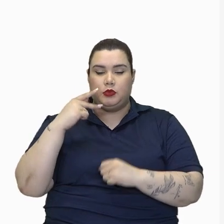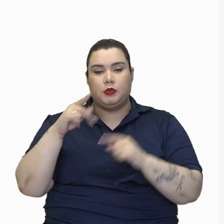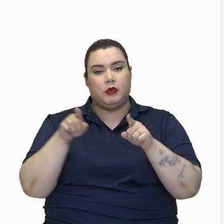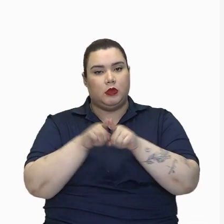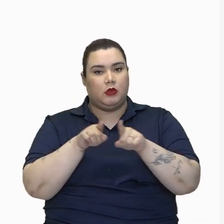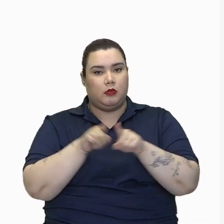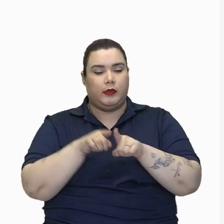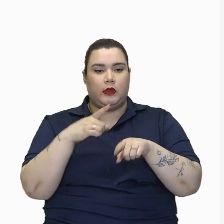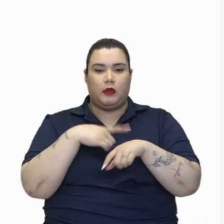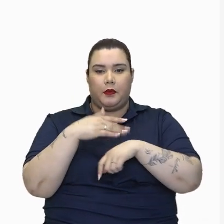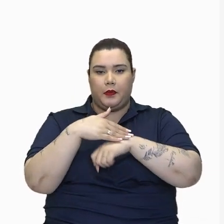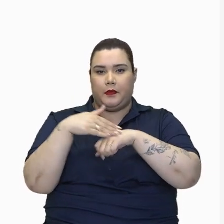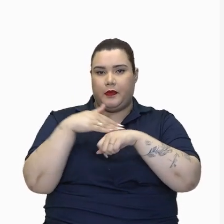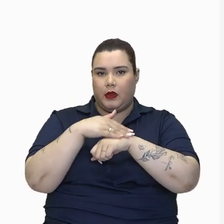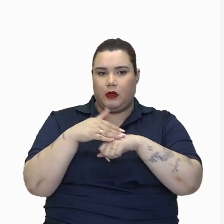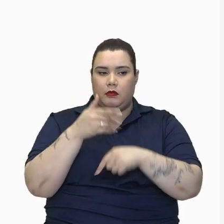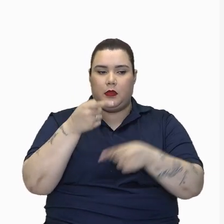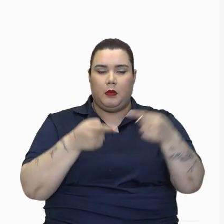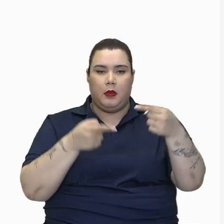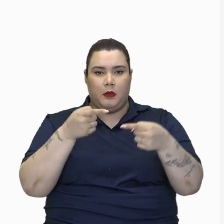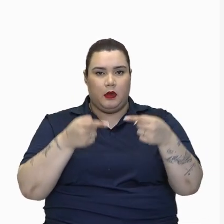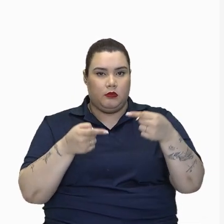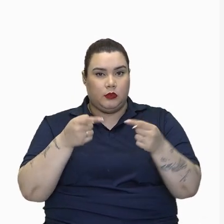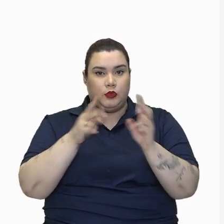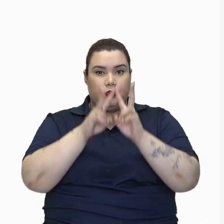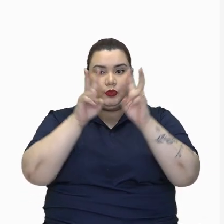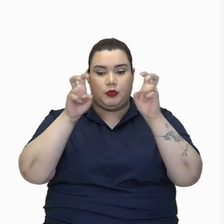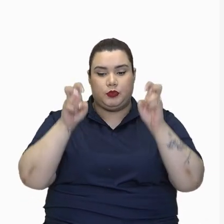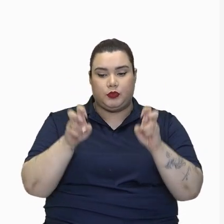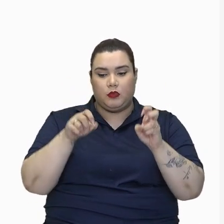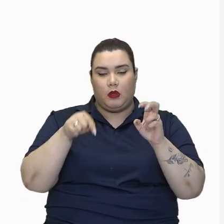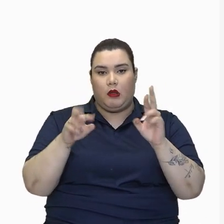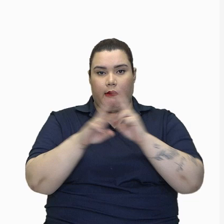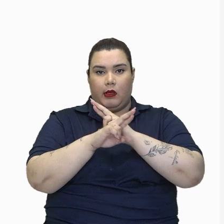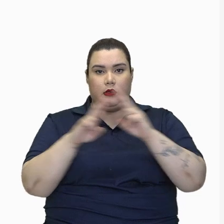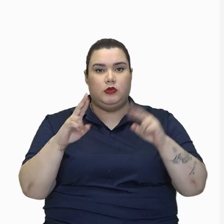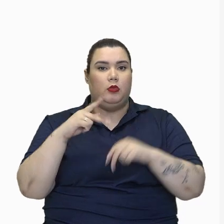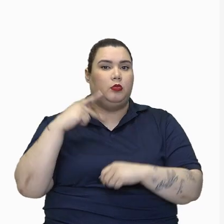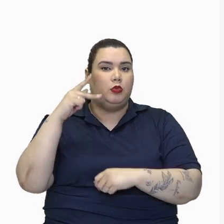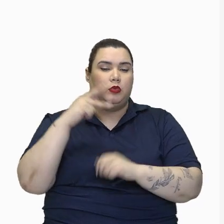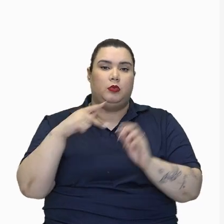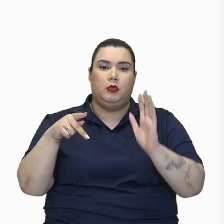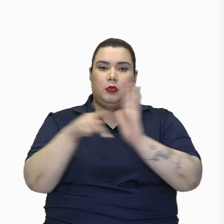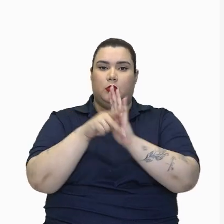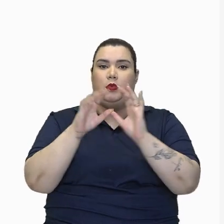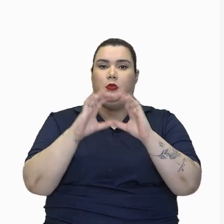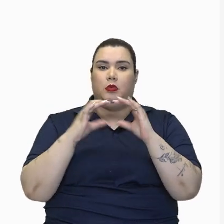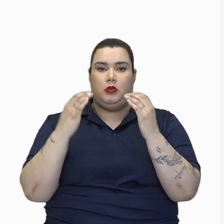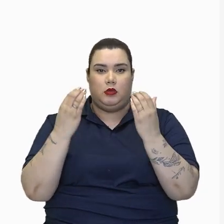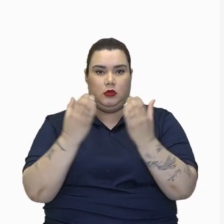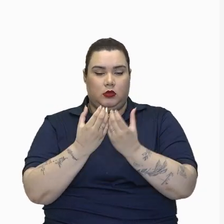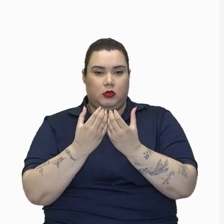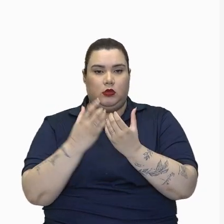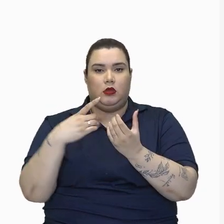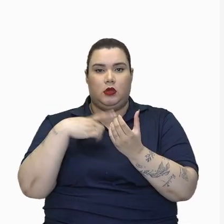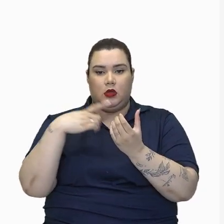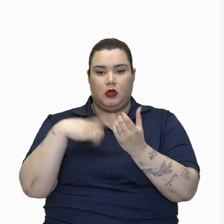você conversa, discute sobre um tema político aí da sua comunidade, né, que visa